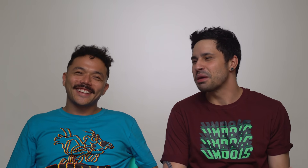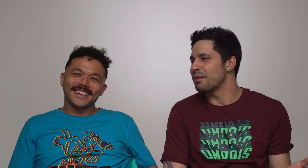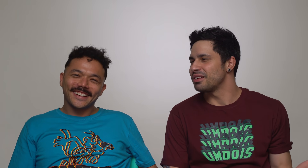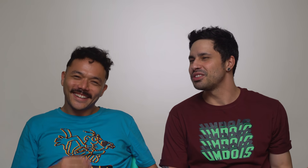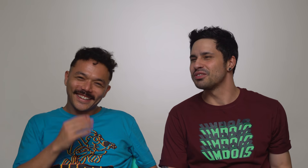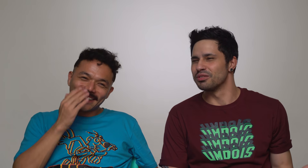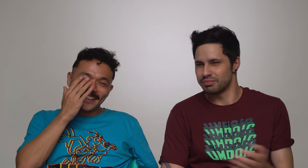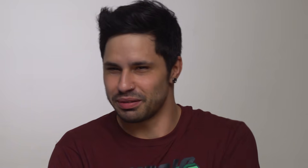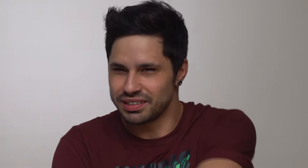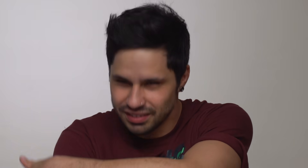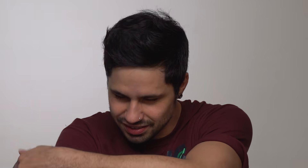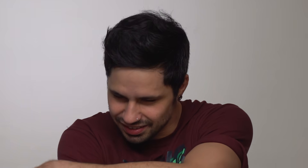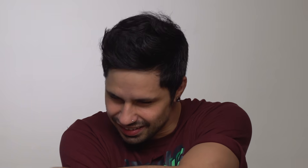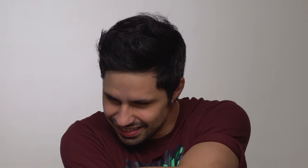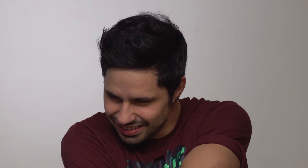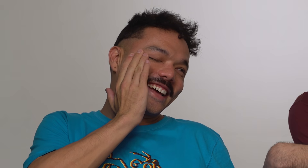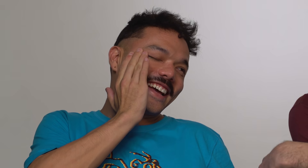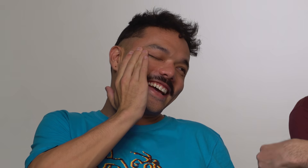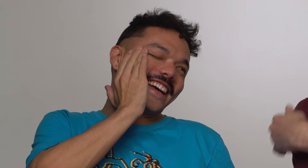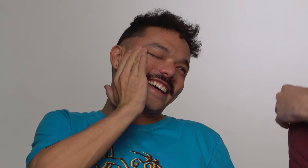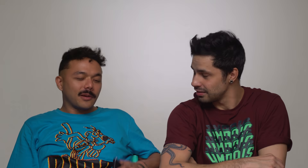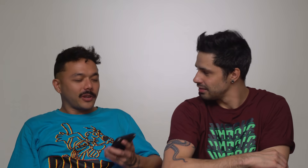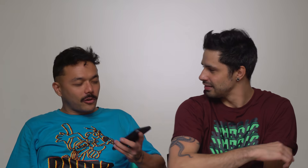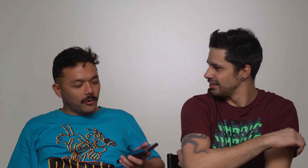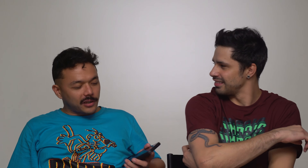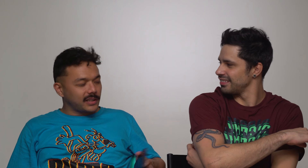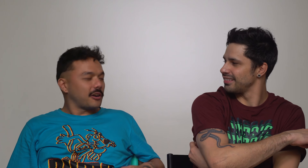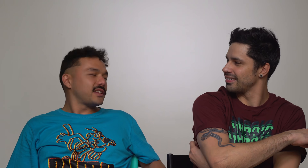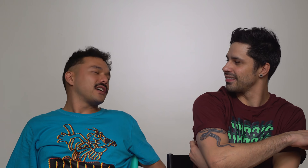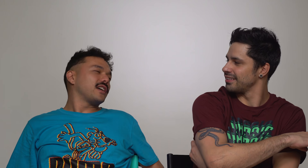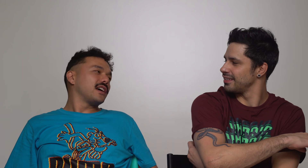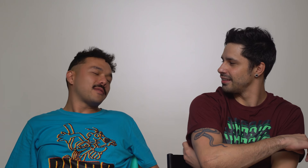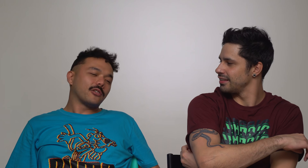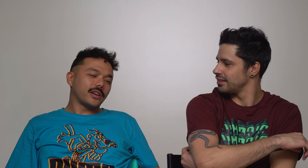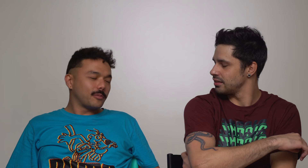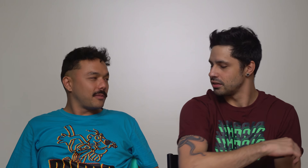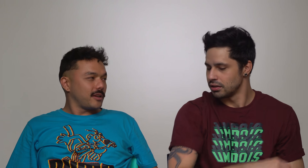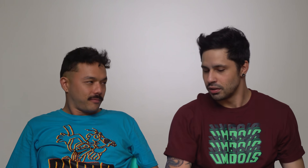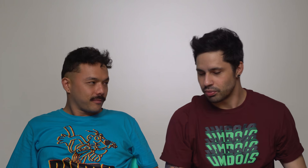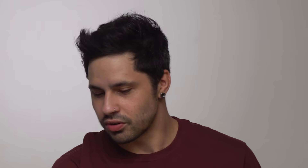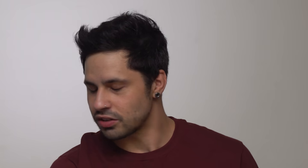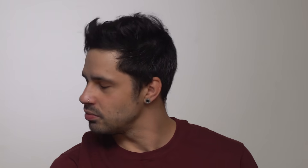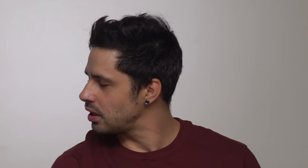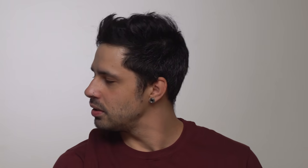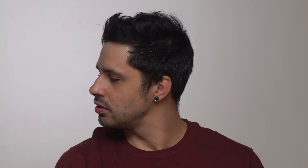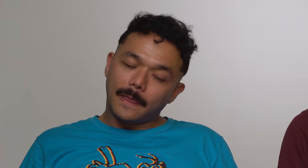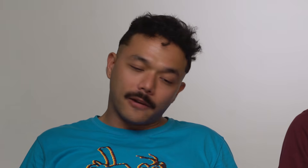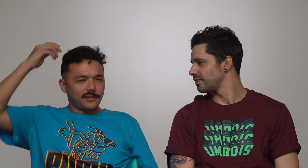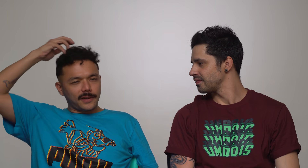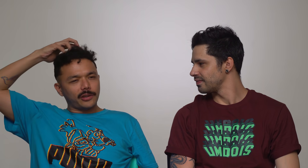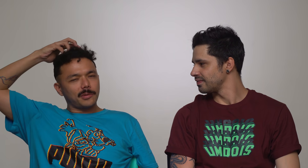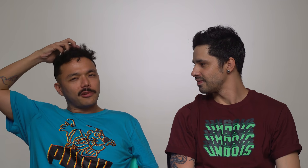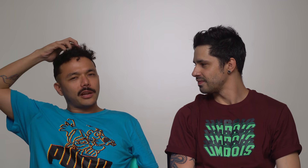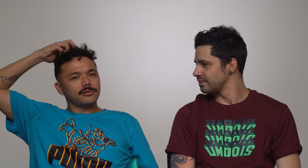Eu não sei que barbeiro que vocês vão. Pra mim, assim, né? Sabe por que eu achei da hora você gravar esse bagulho aqui do barbeiro? Por causa do meu cabelo.